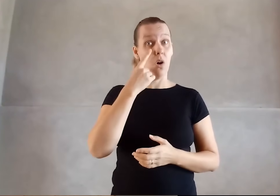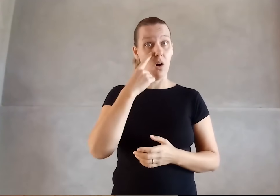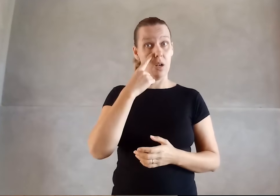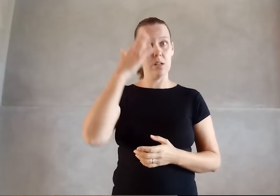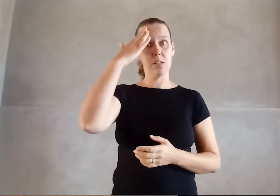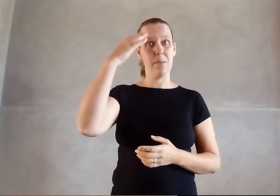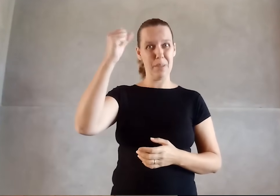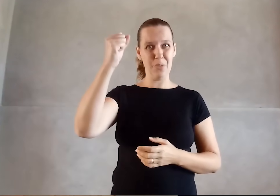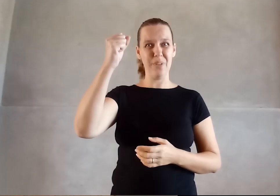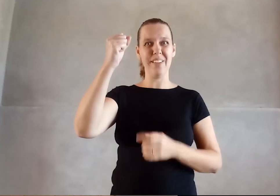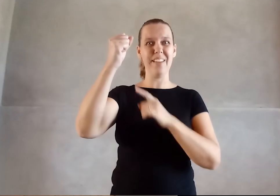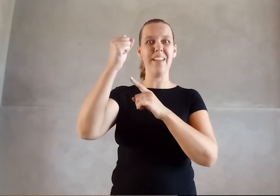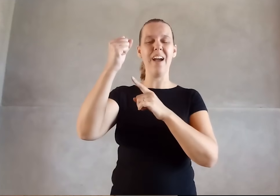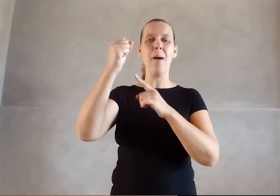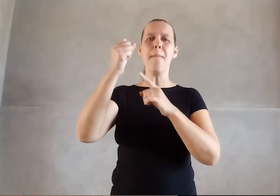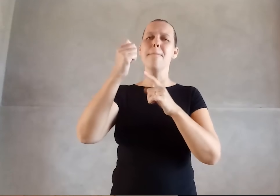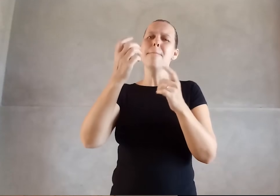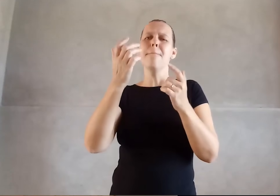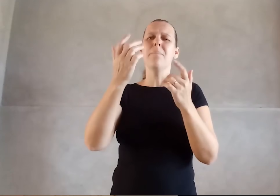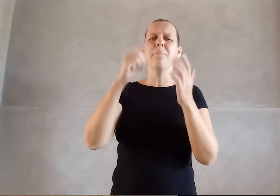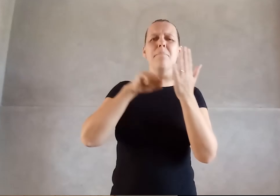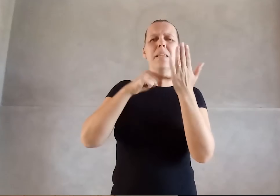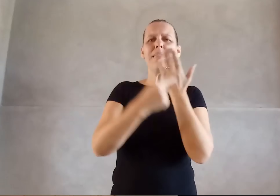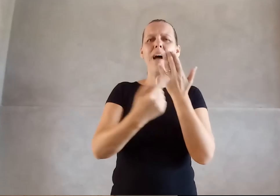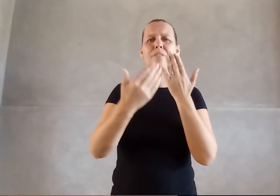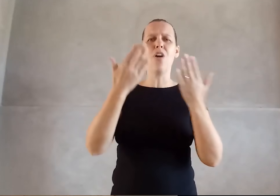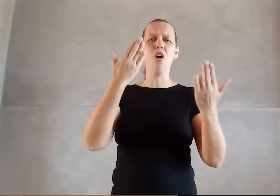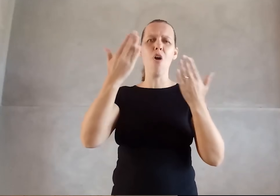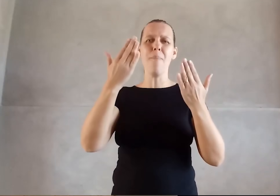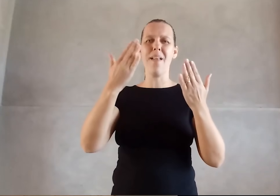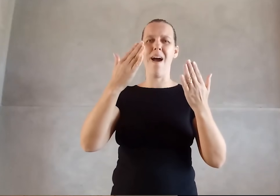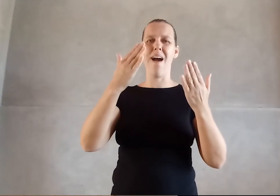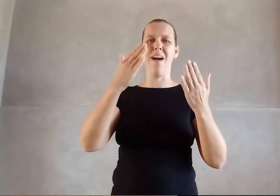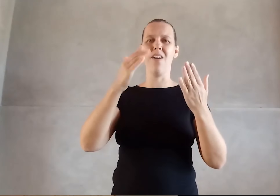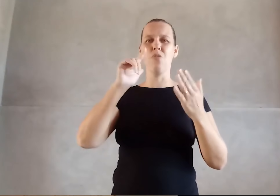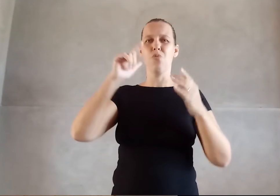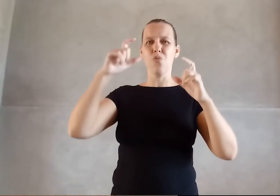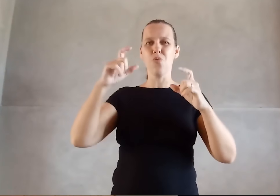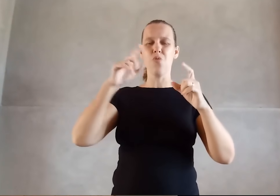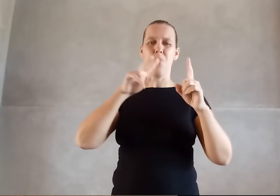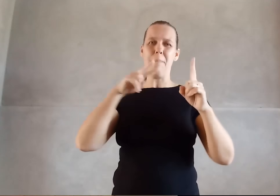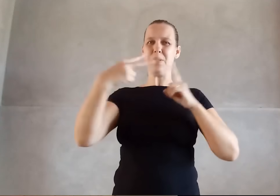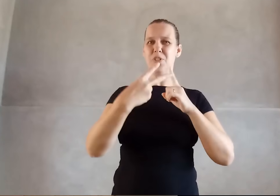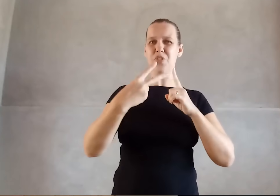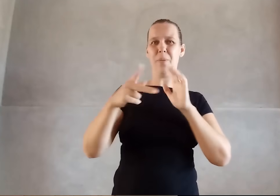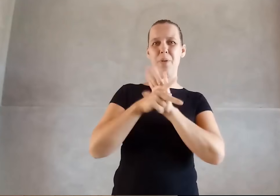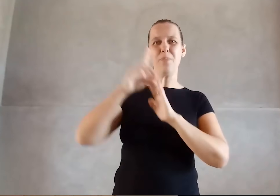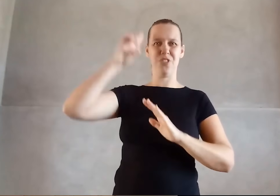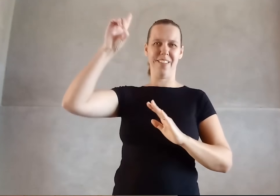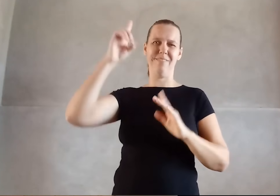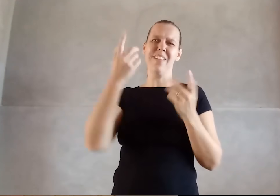provação. Agora, olha só, essa sabedoria, ela vai se tornar uma nova lente,